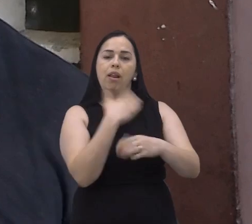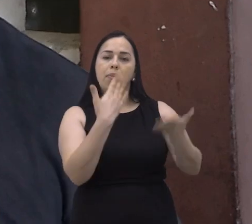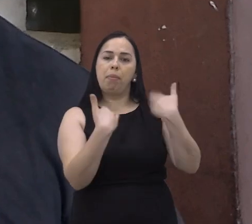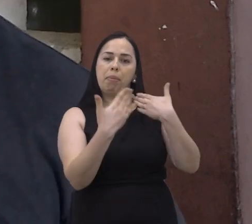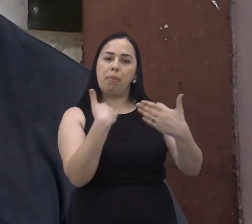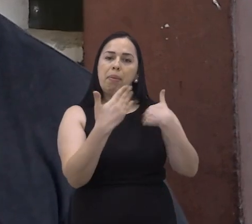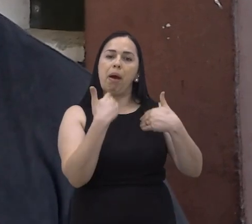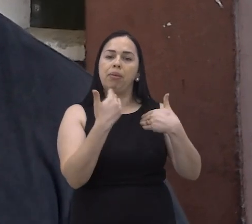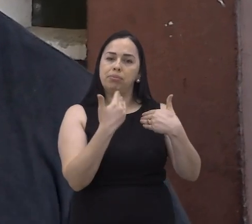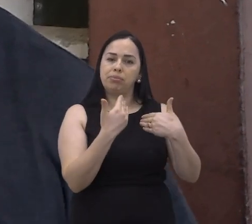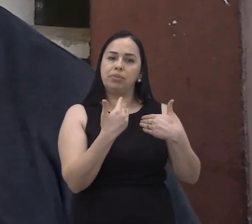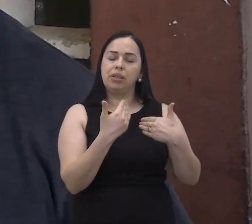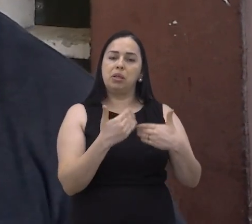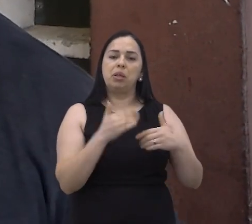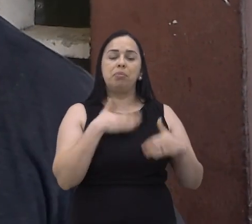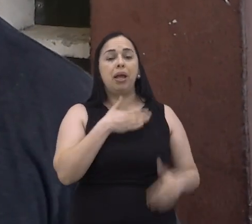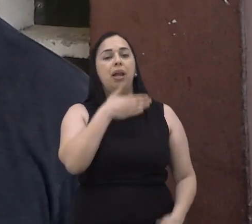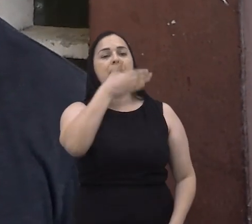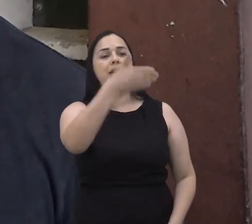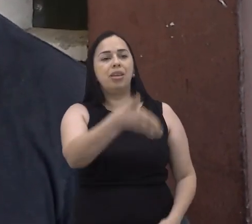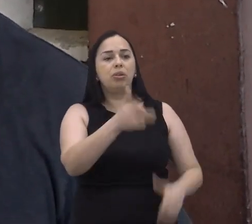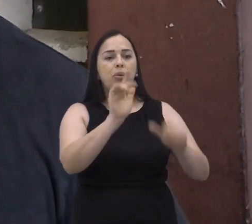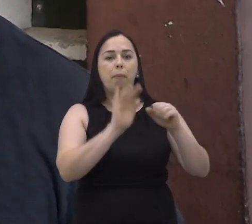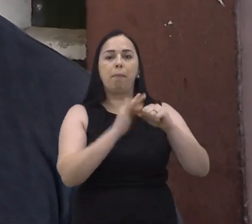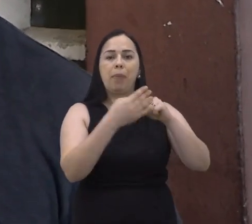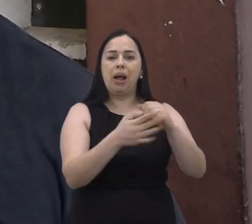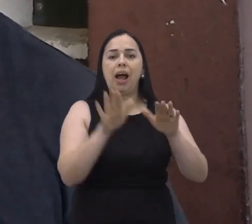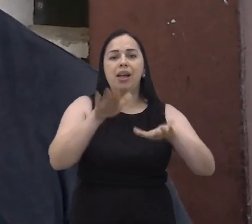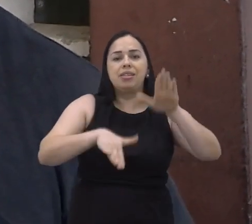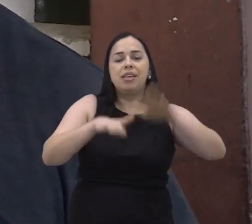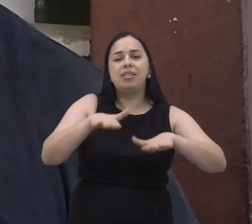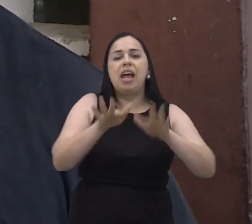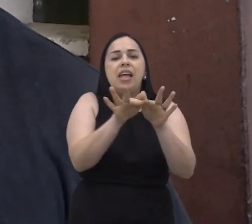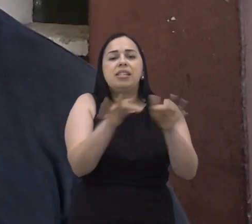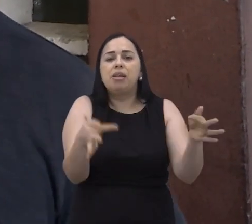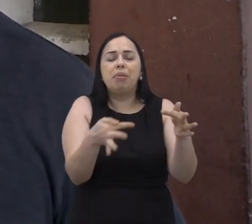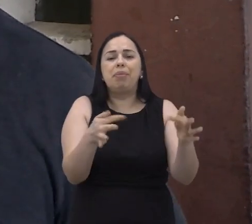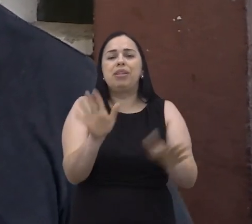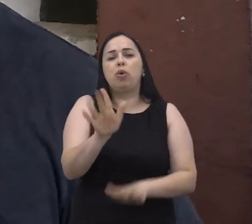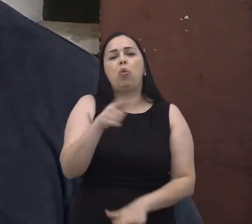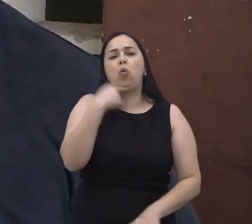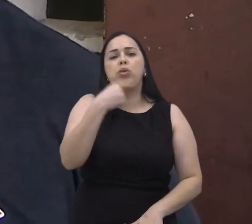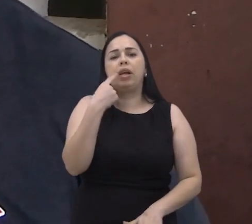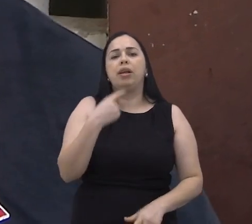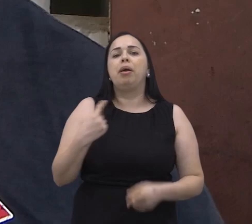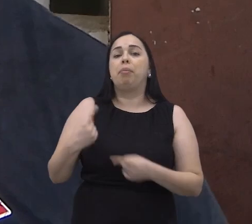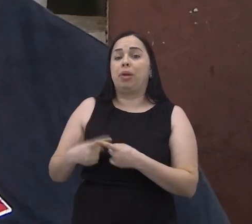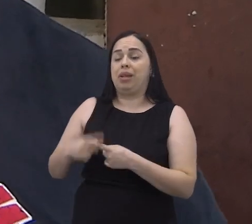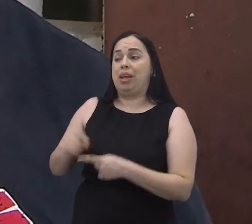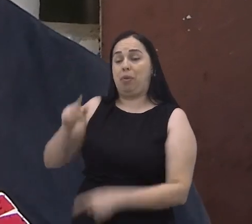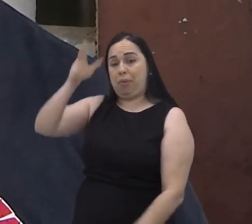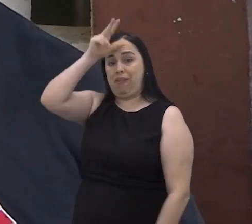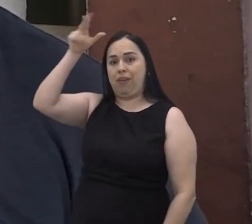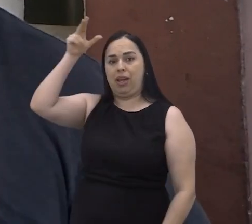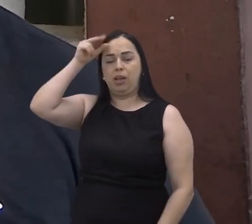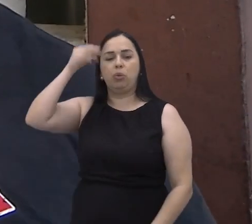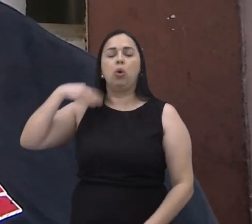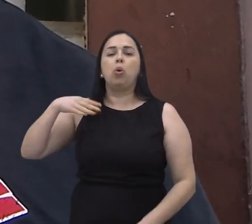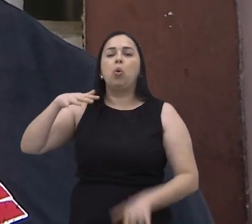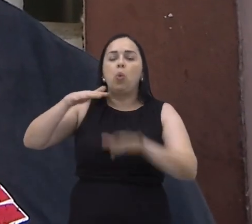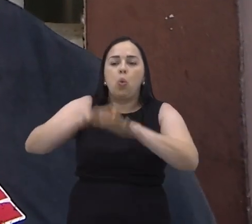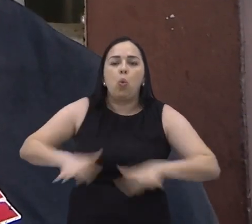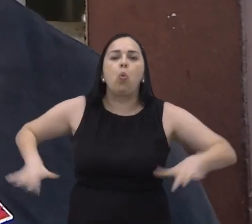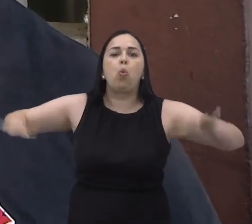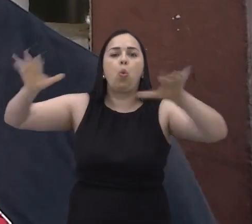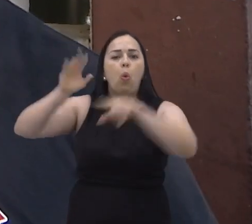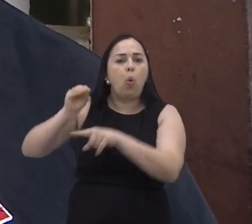para chegar a melhoria no seu bairro. Que às vezes, por causa da coisinha simples, mas acaba não chegando, porque o prefeito ele cuida da cidade inteira e não